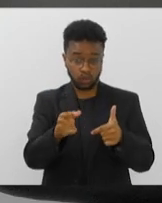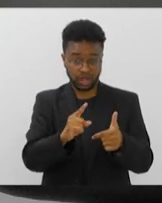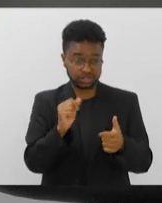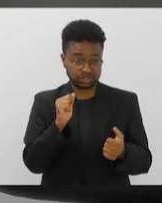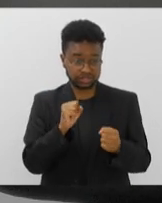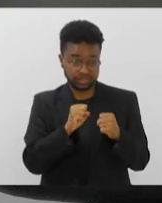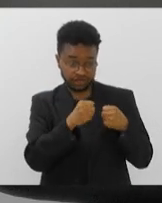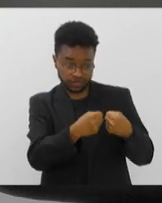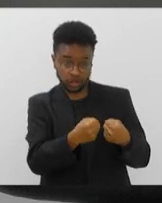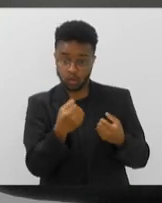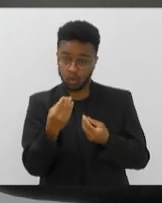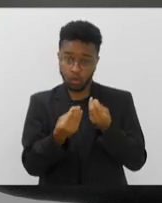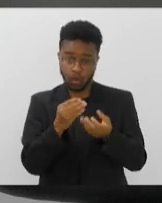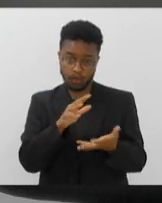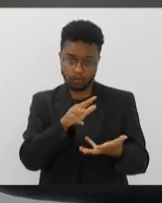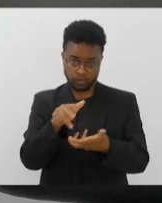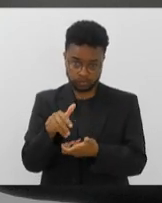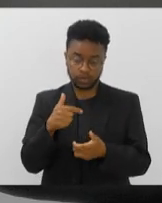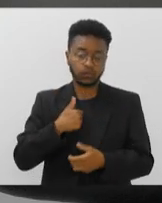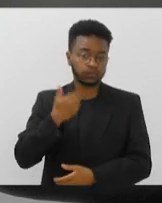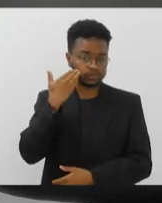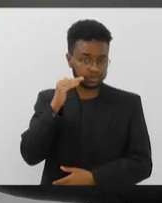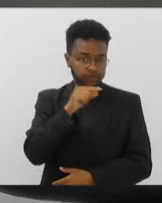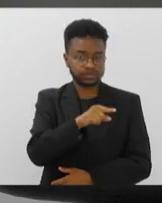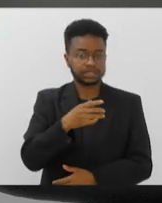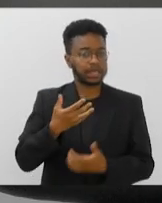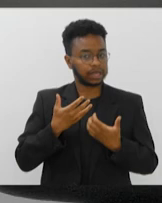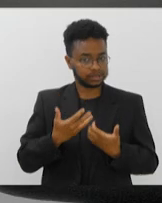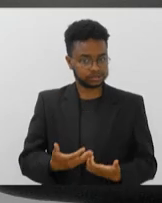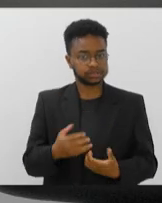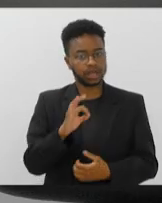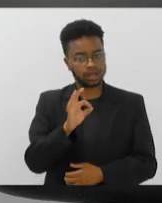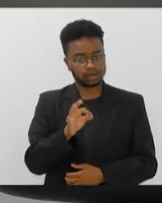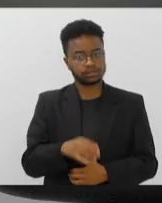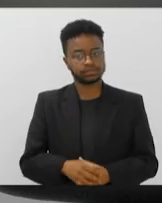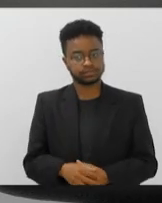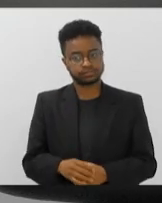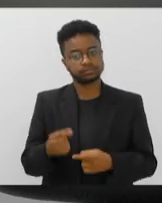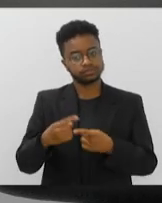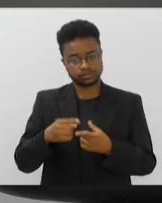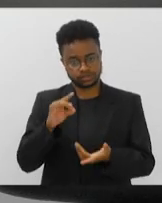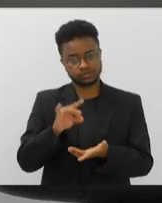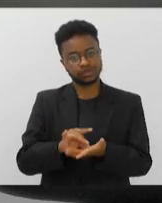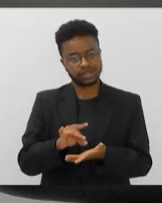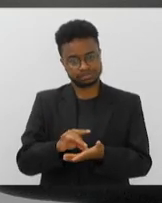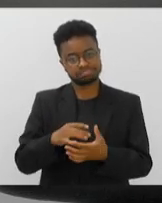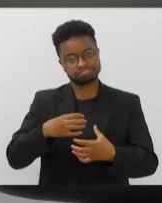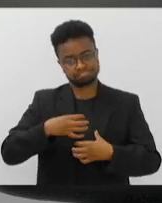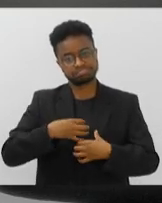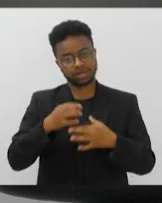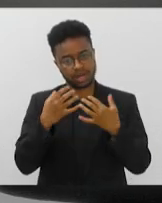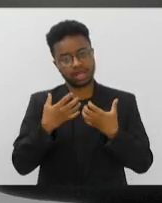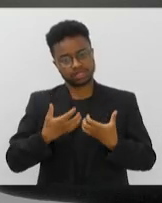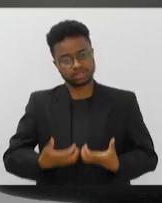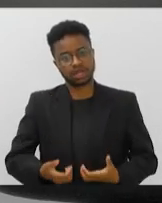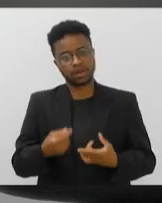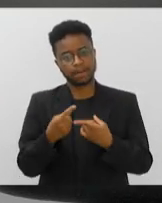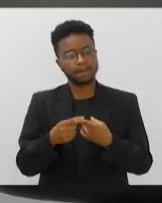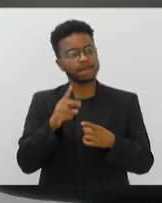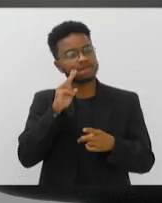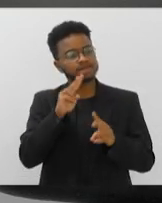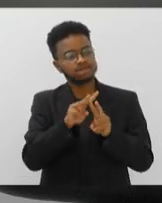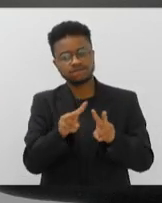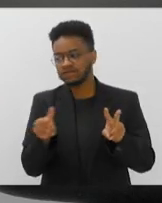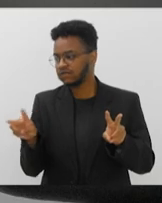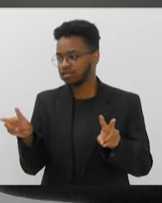ser então assim entendo esse teu cansaço na alma porque ente dá um cansaço quando a gente olha em Volta quando você vê como você